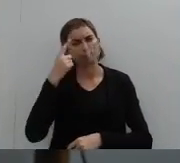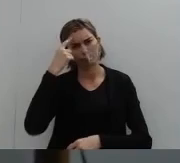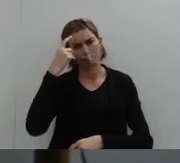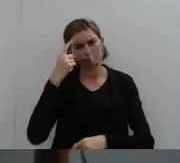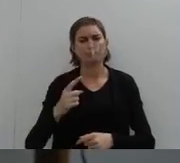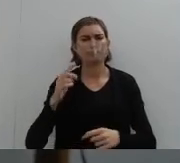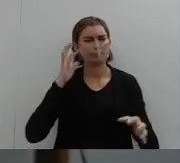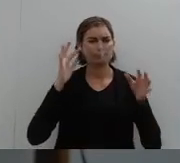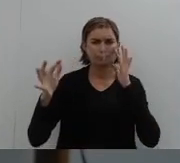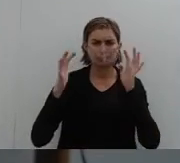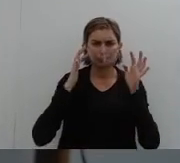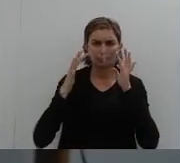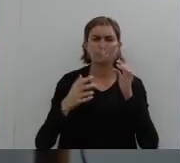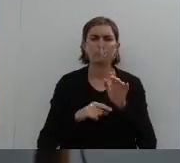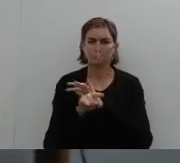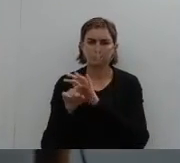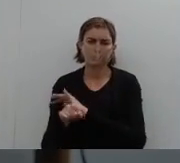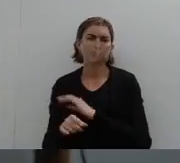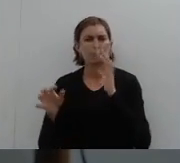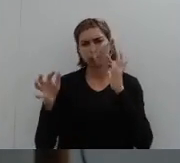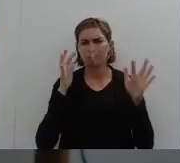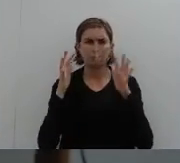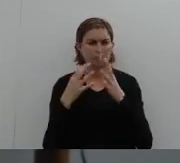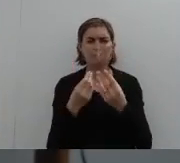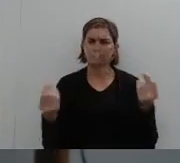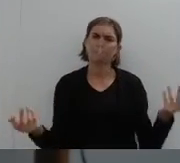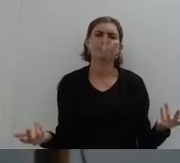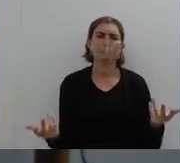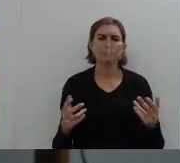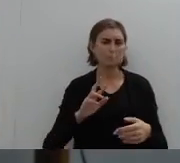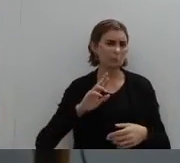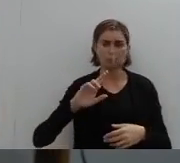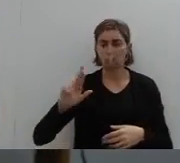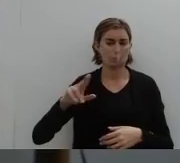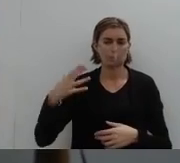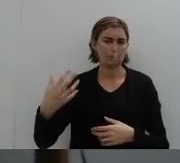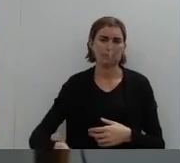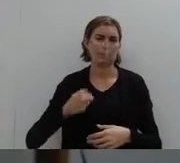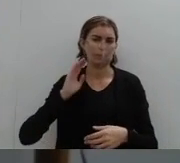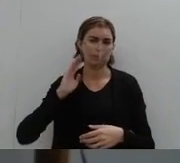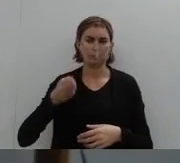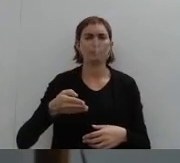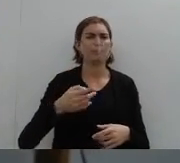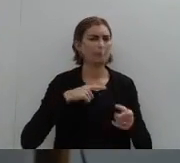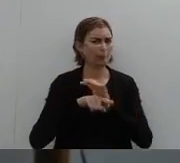pensar, para a gente refletir e questionar. Porque filosofia tem muito a ver com isso. Não aceitar nada de maneira direta.